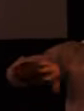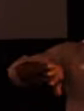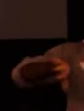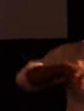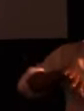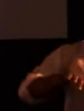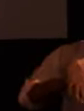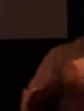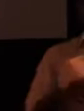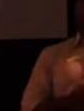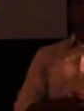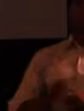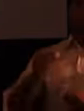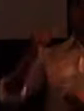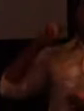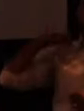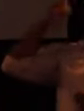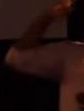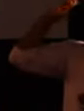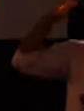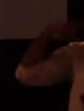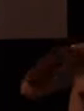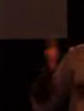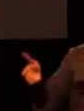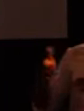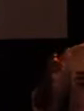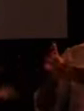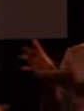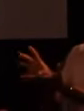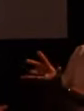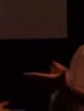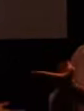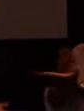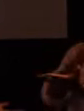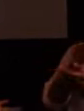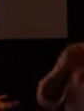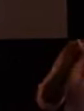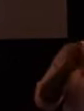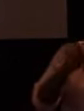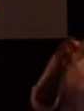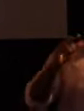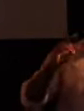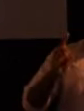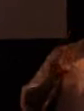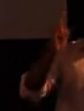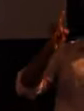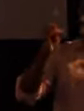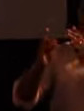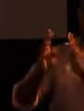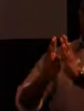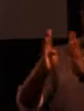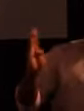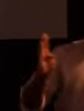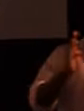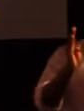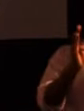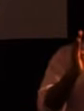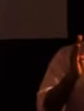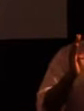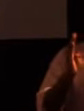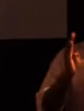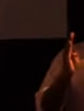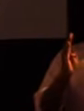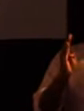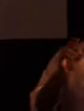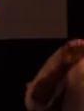uma consolidação mais antiga, até colar uma divisa e ampliar o recuo lateral. É tipo assim, eu aqui do lado colo e daqui eu